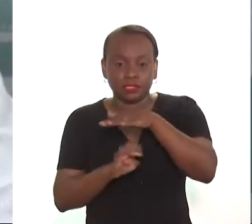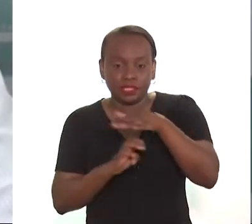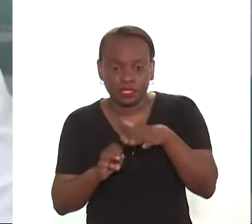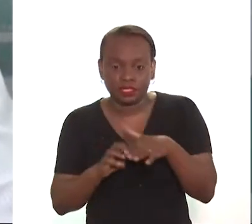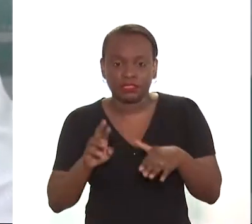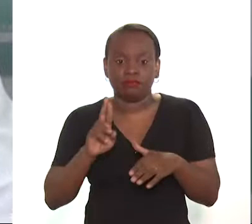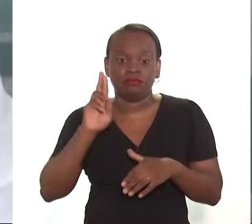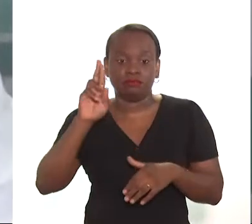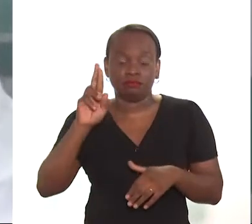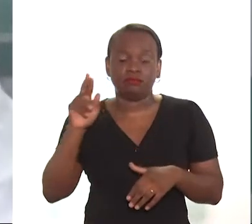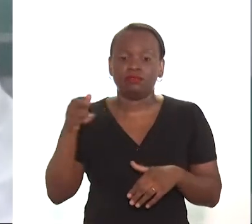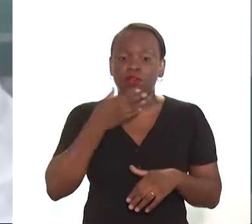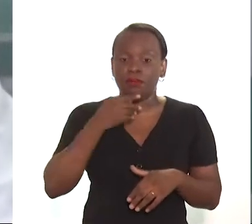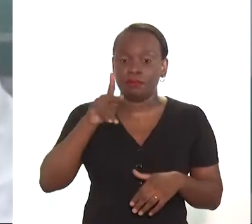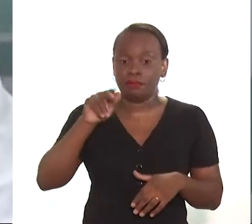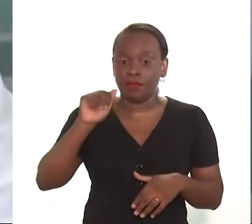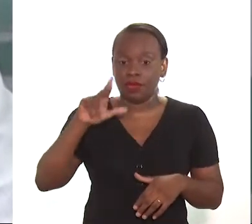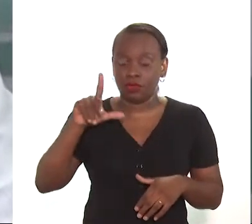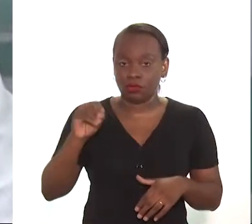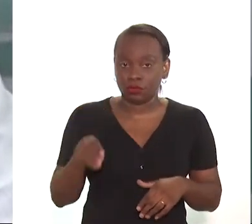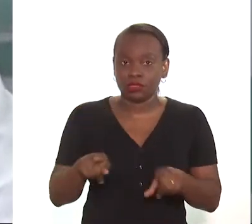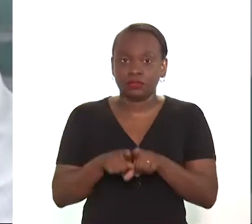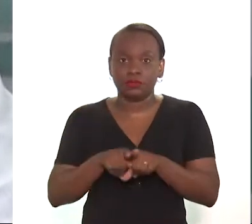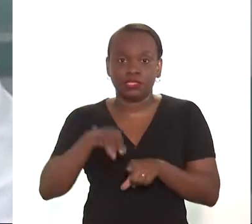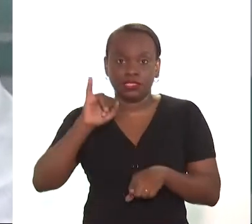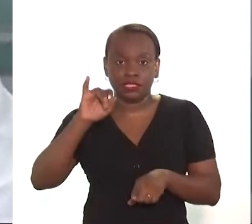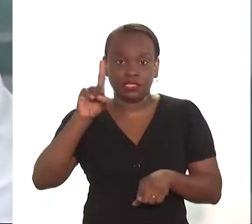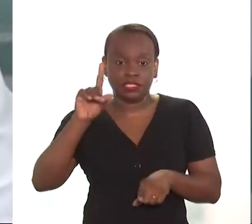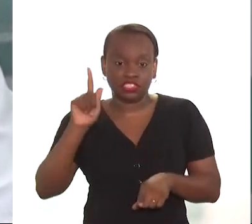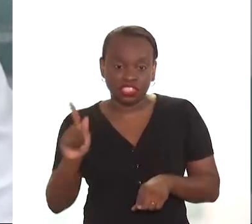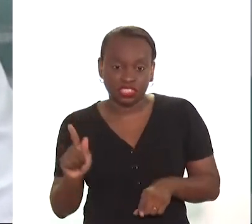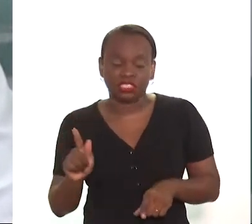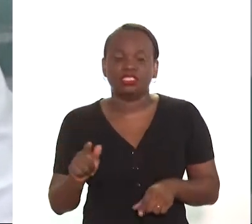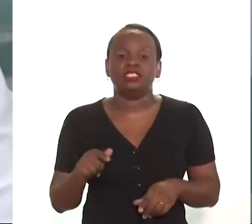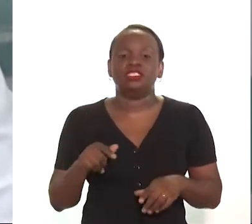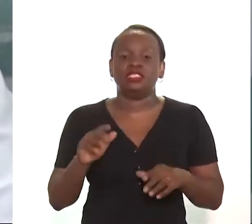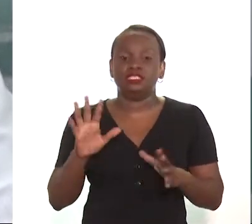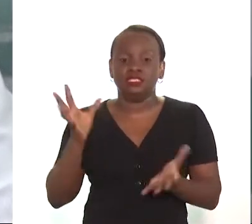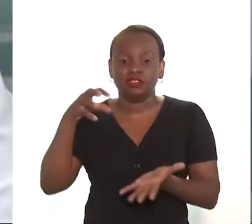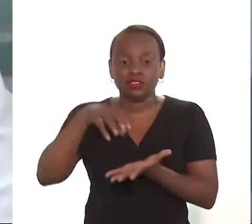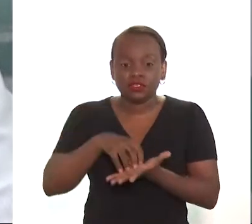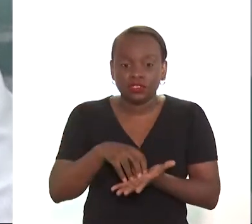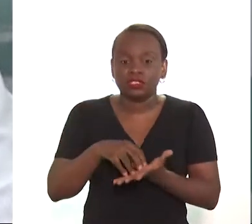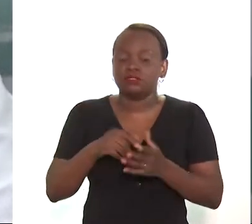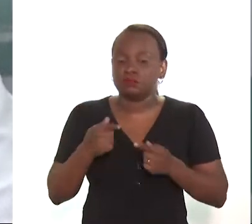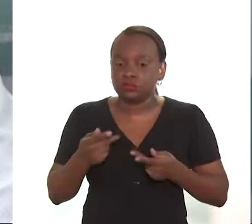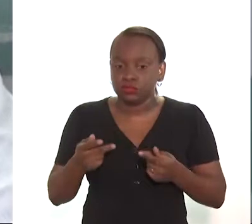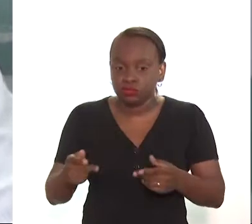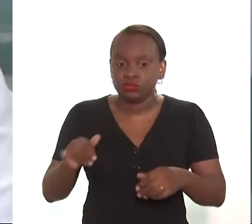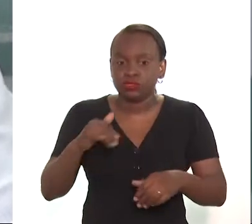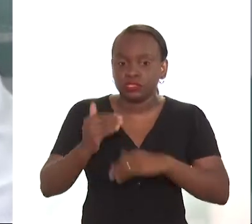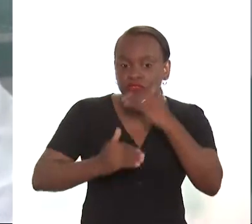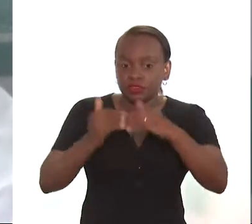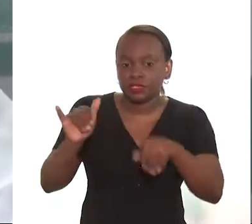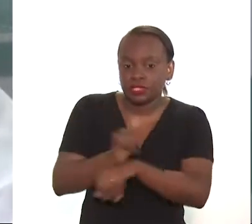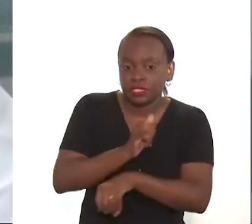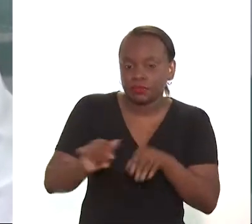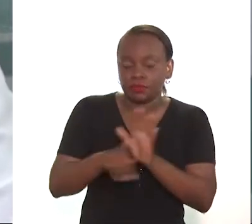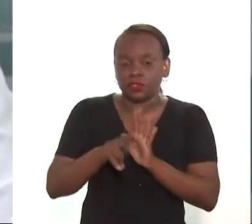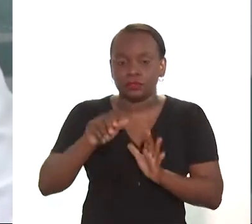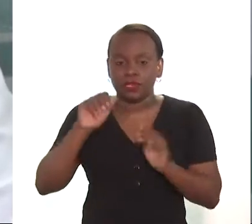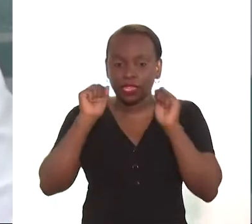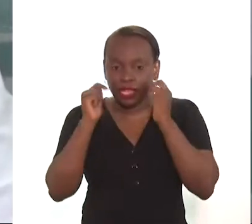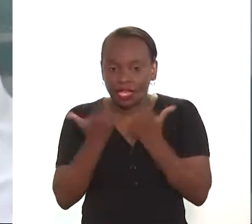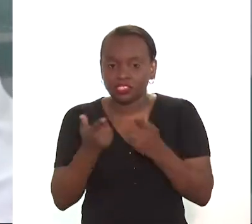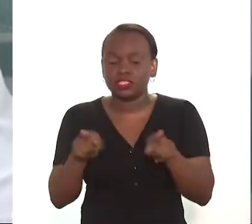é protagonizada pelo Paulo, o IDG, Fórum Permanente de Desenvolvimento Estratégico da Alerj